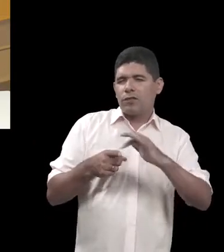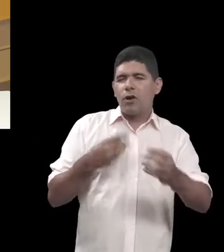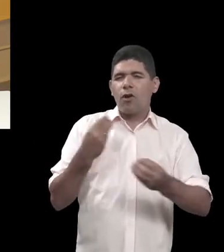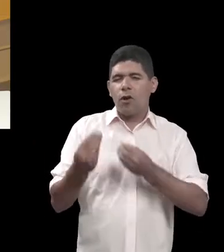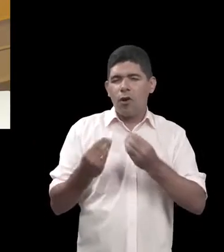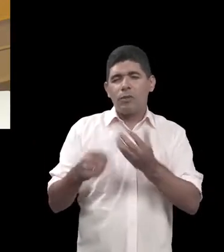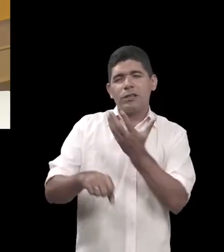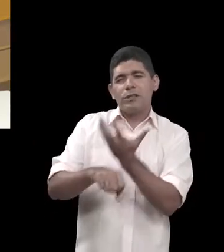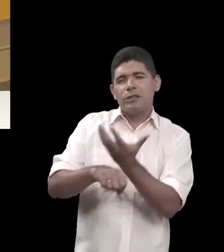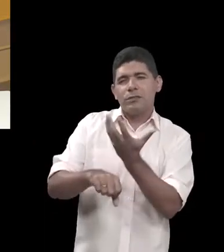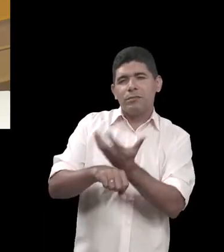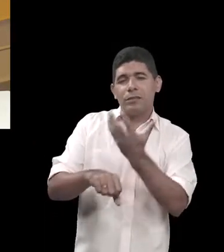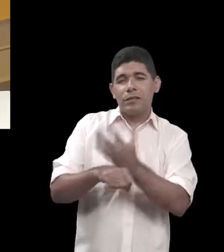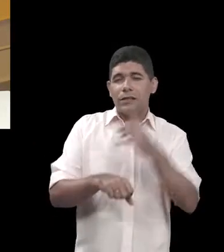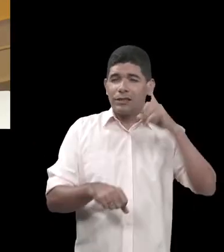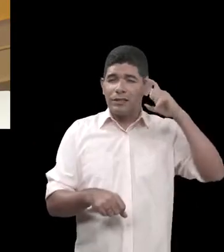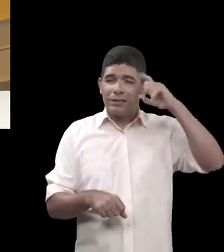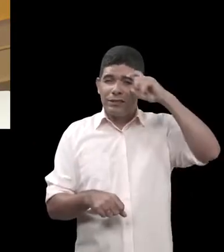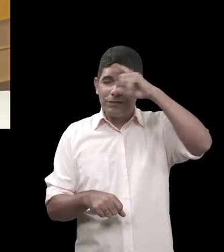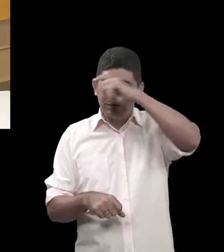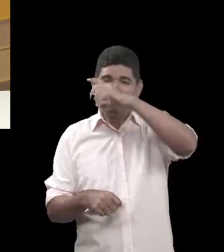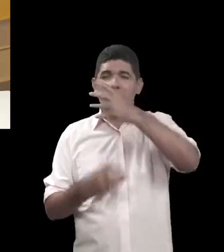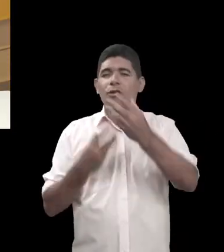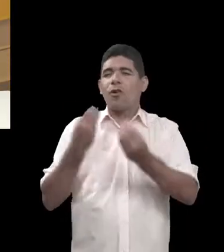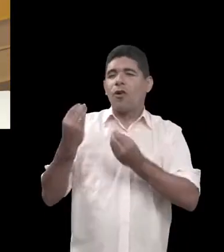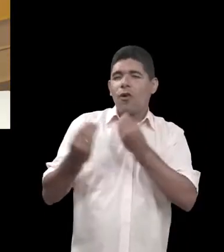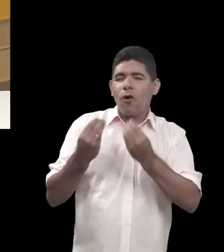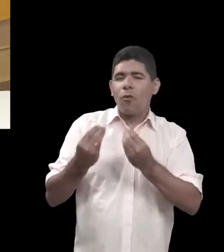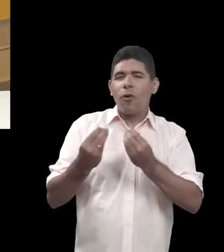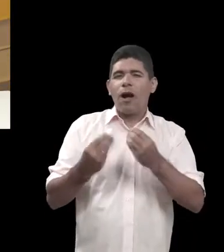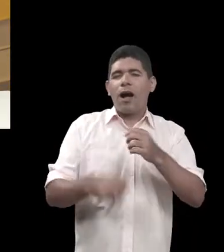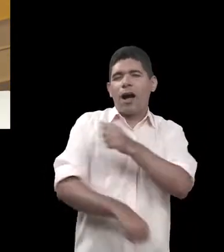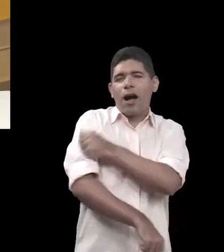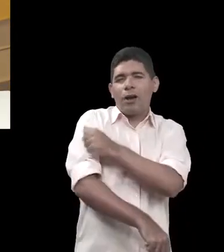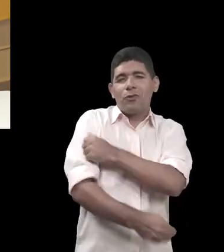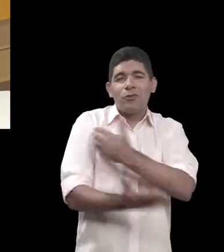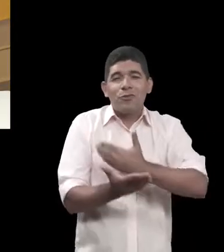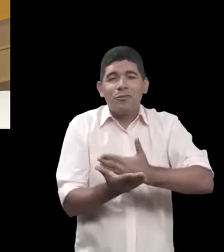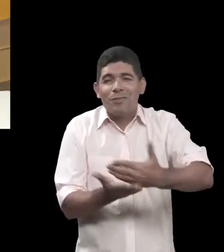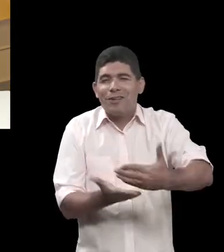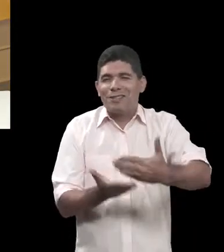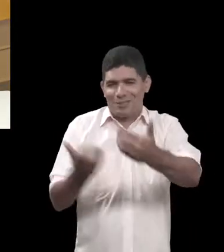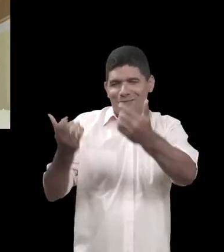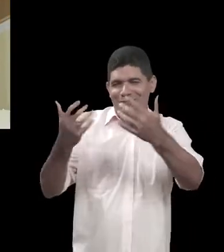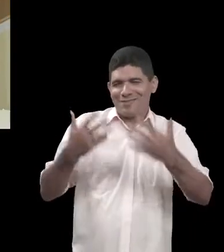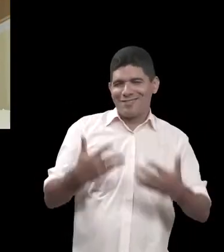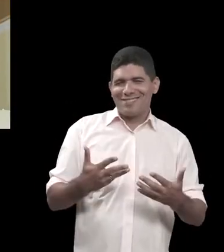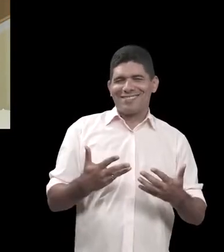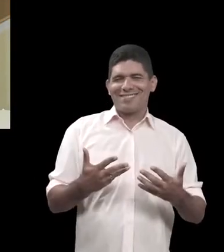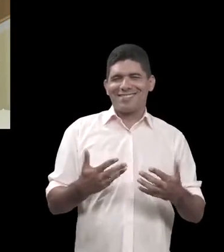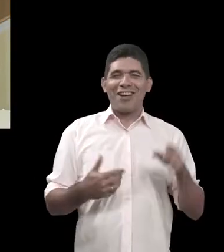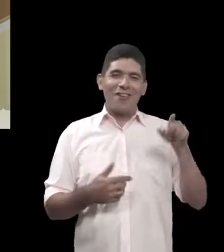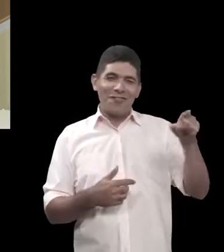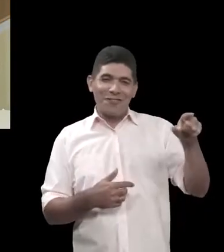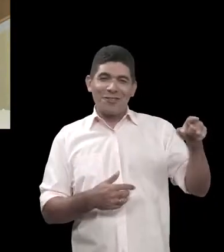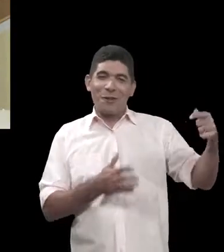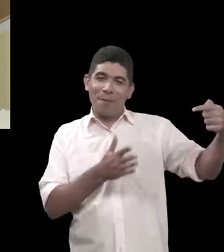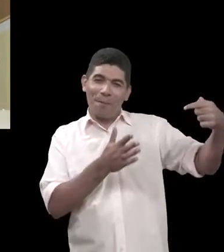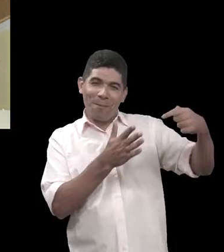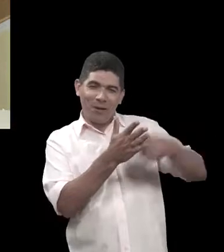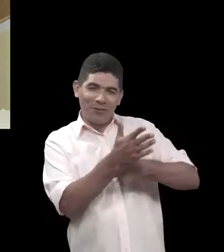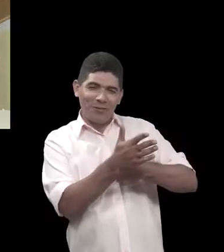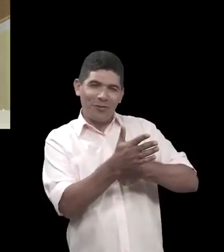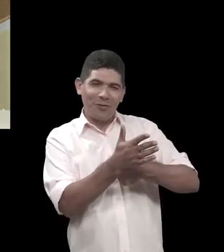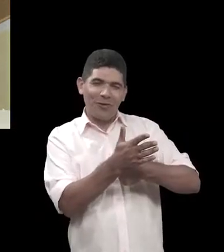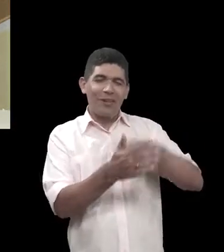mais complexa, por exemplo? Para esses alunos que estão começando, quem sabe agora. Quando você perguntou sobre sobre as